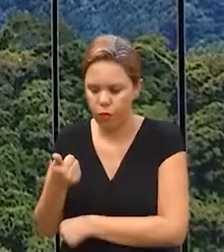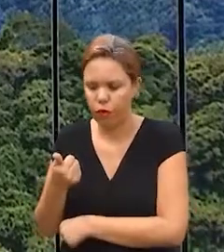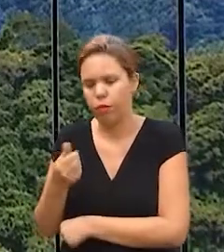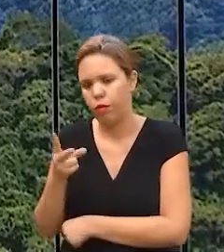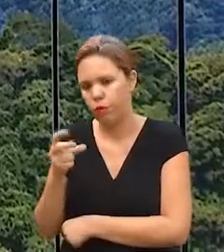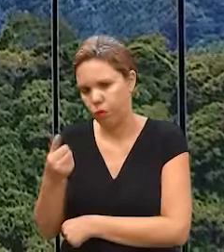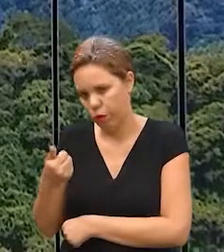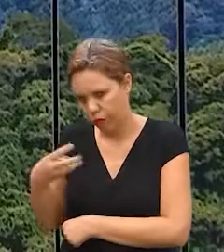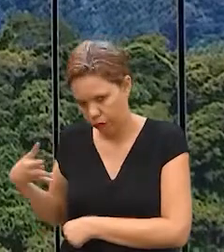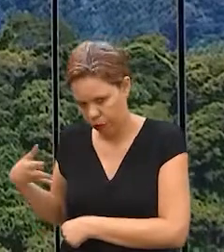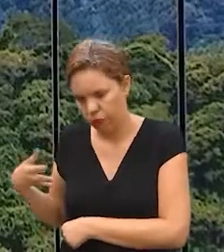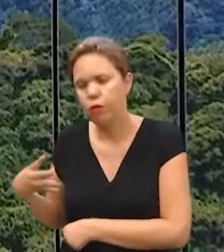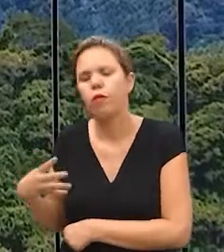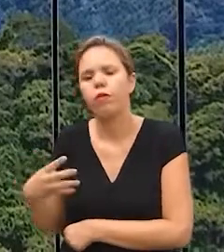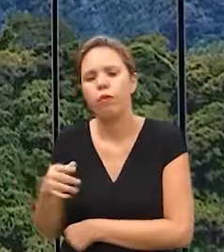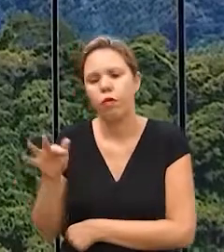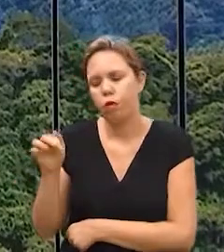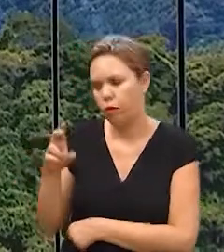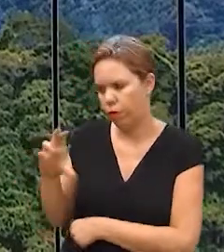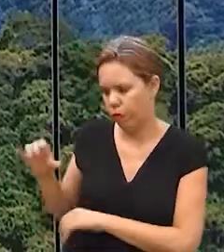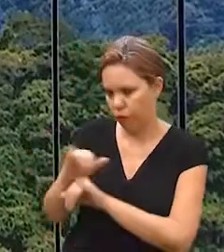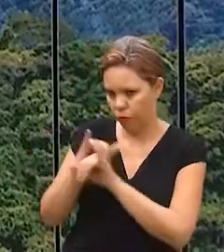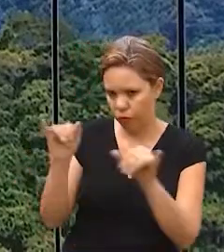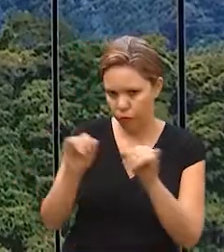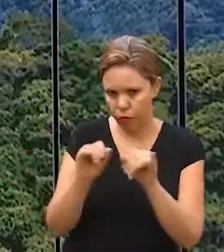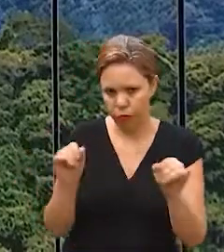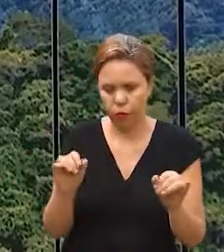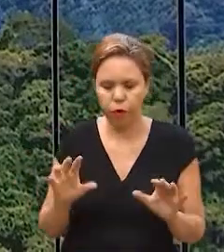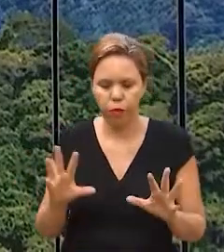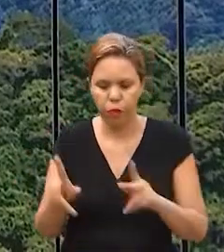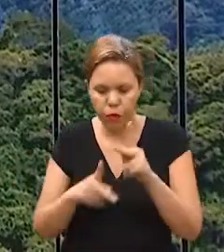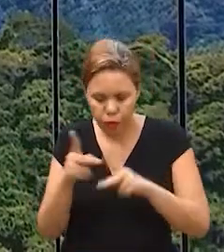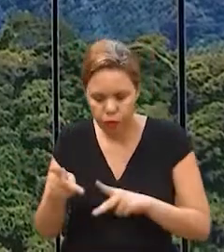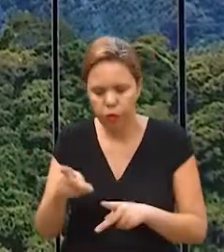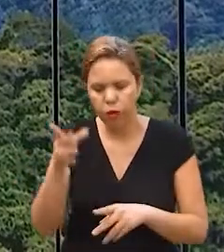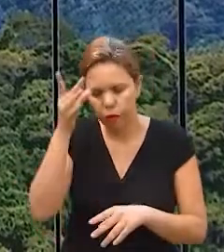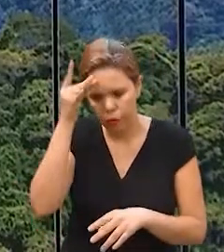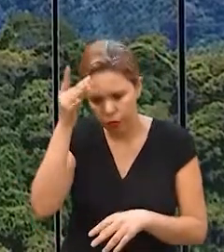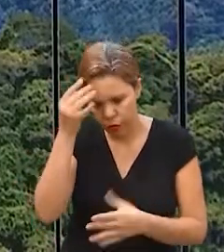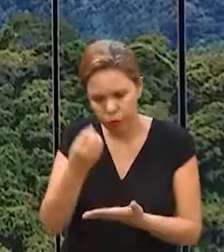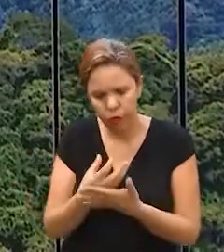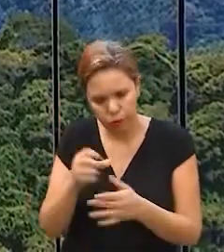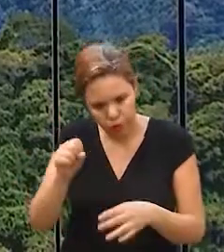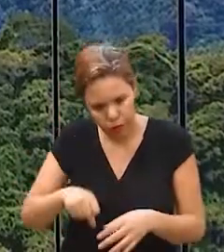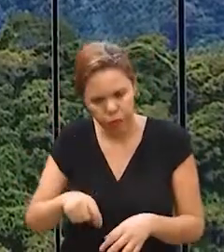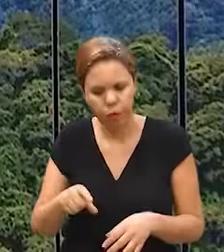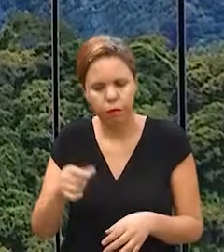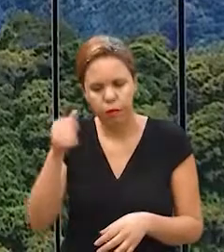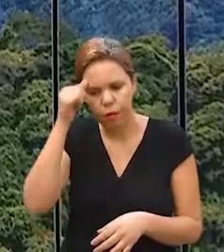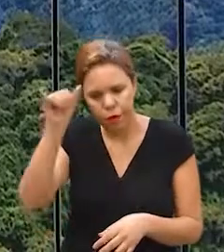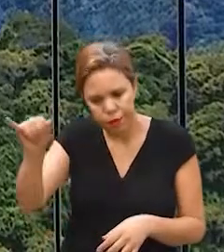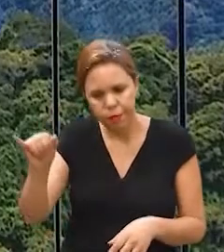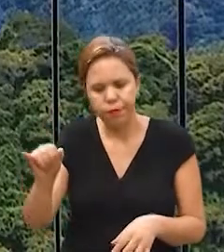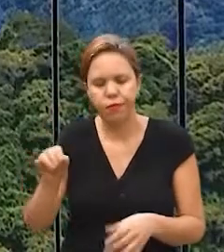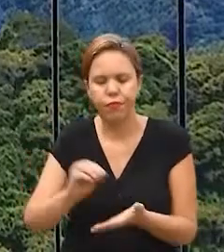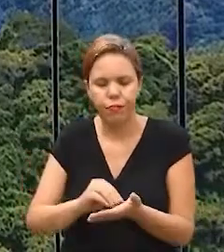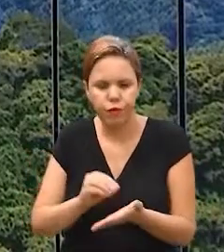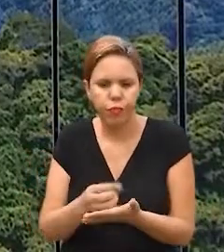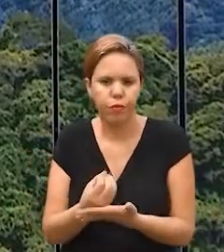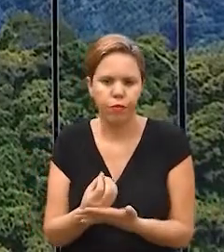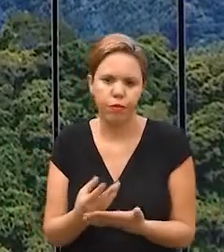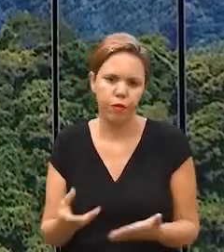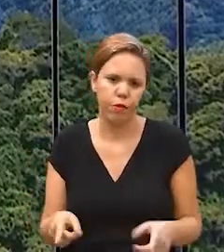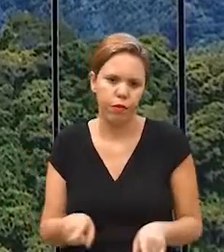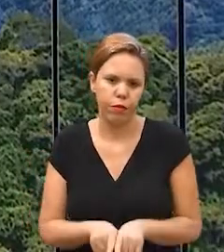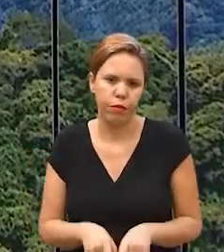a campanha de erradicação pelo analfabetismo funcional. Aliás, pelo analfabetismo absoluto. E